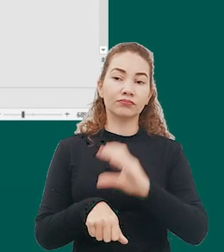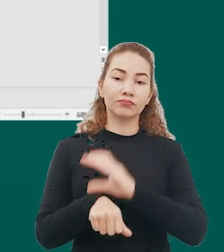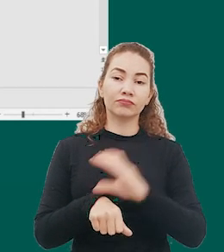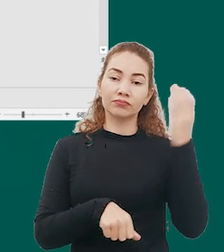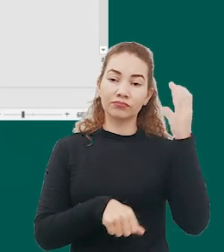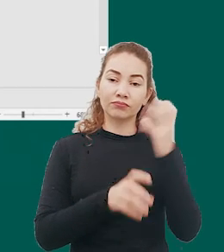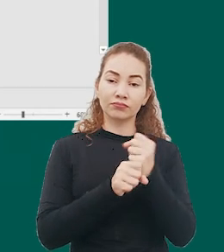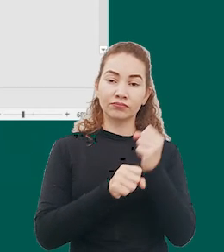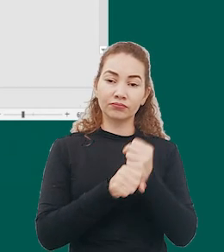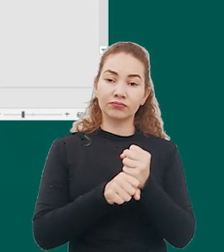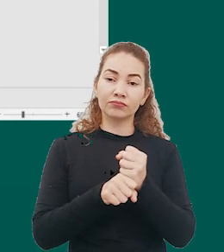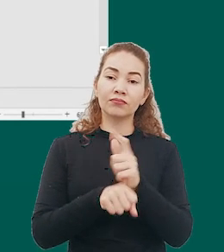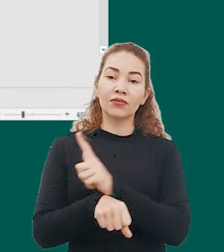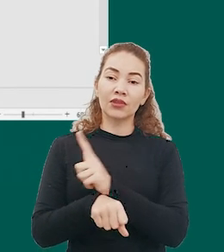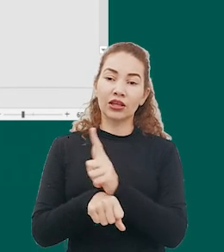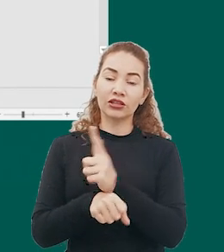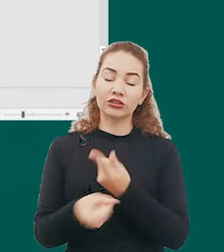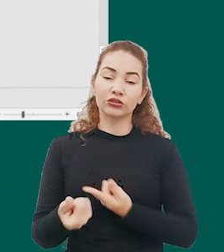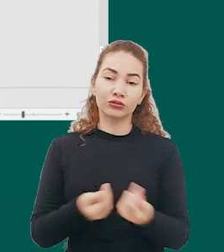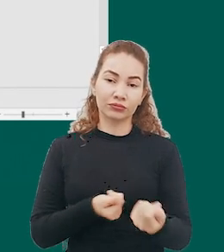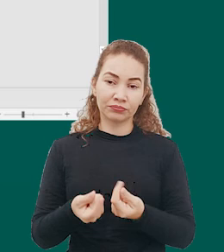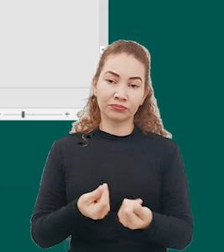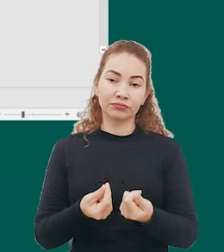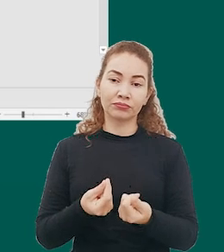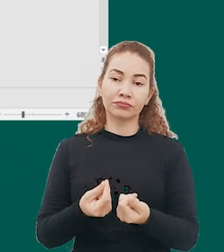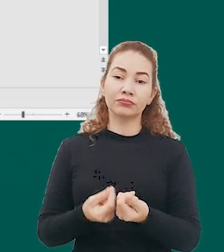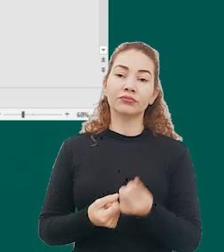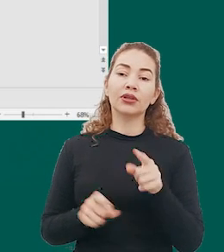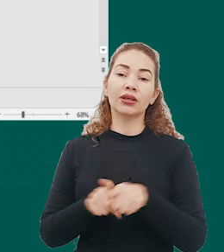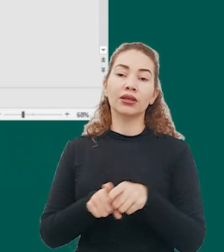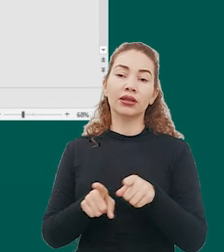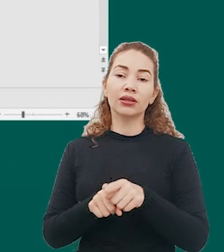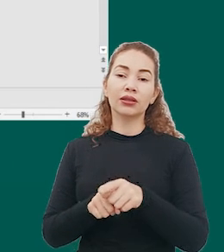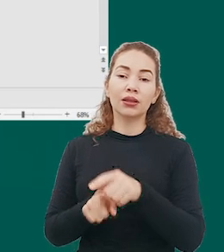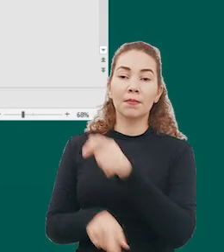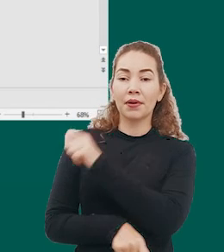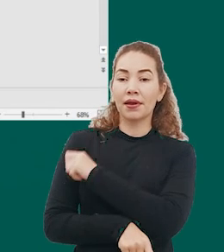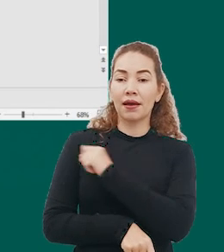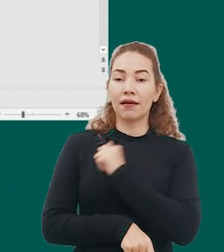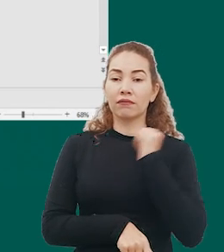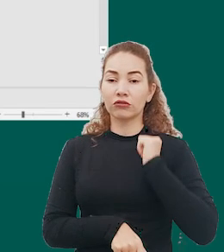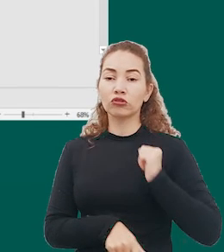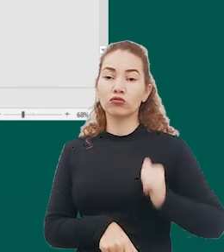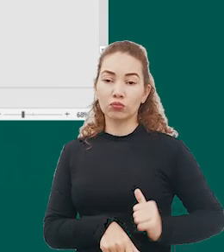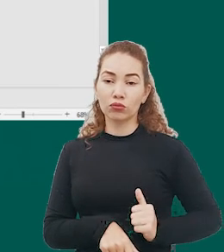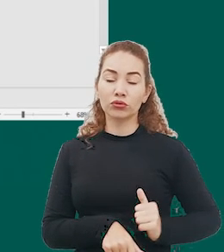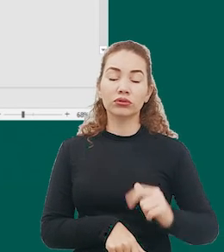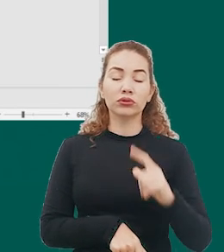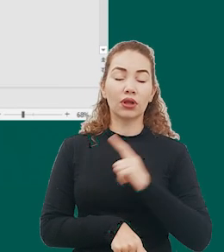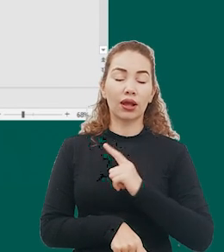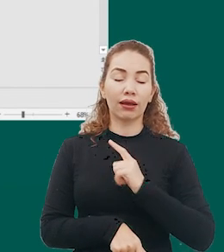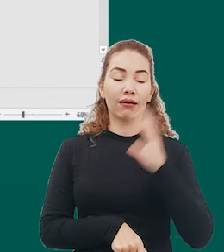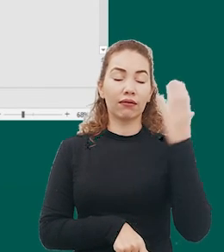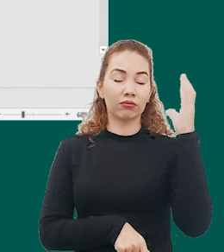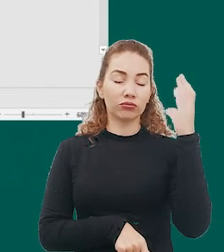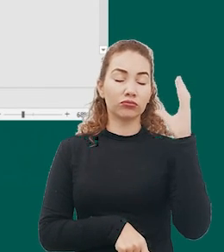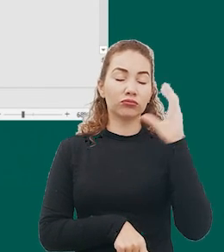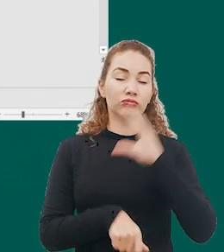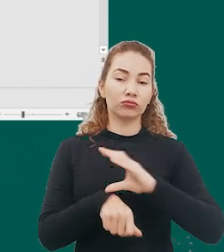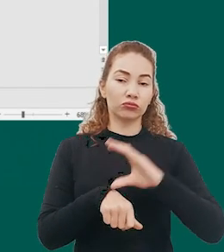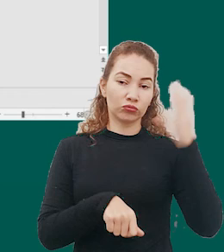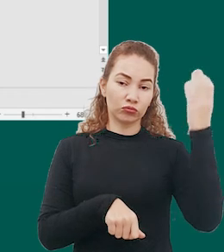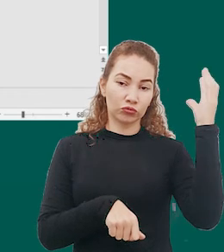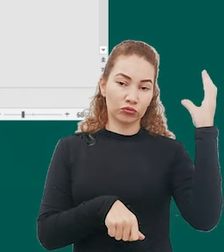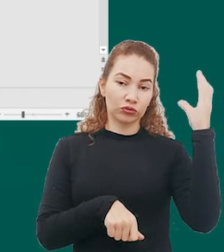de Ciências Contábeis e Gestão Financeira e bolsistas também do curso de Ciências Contábeis e Gestão